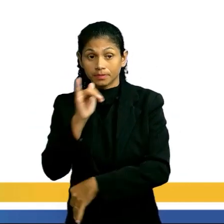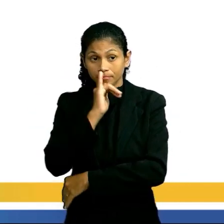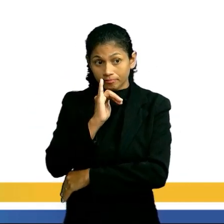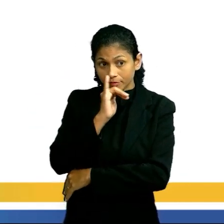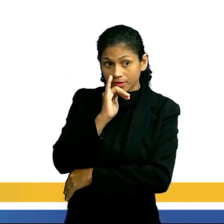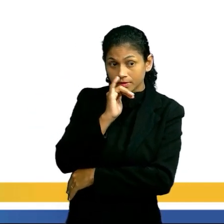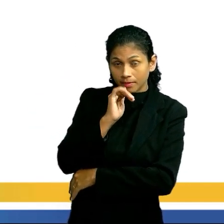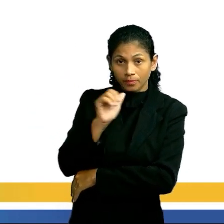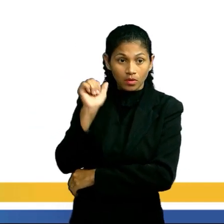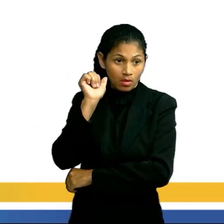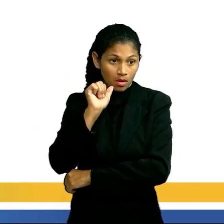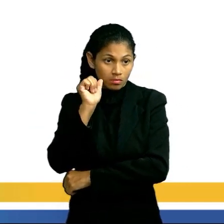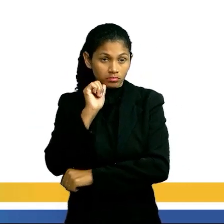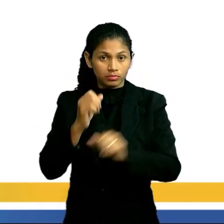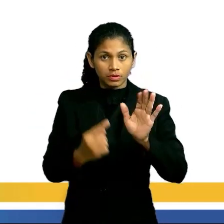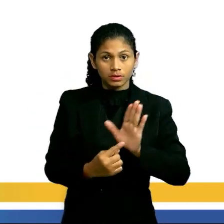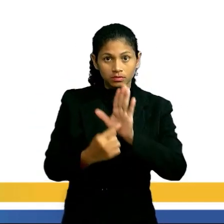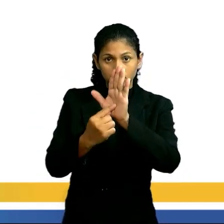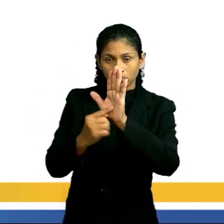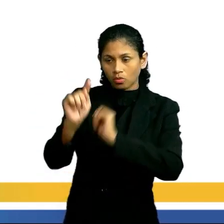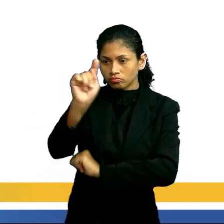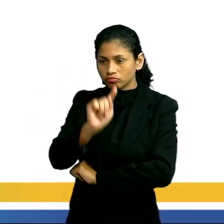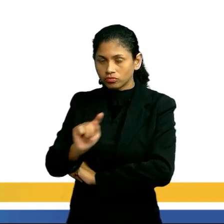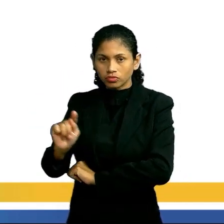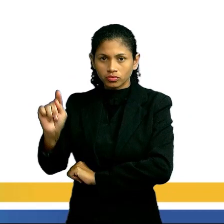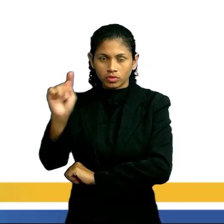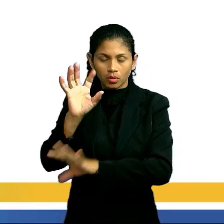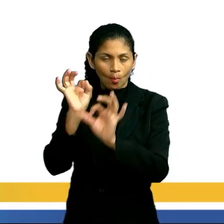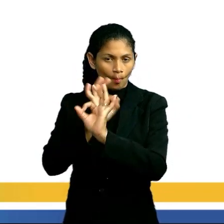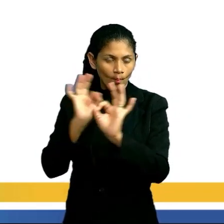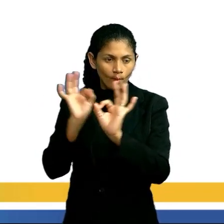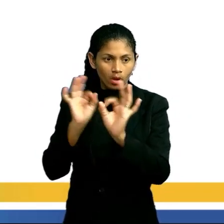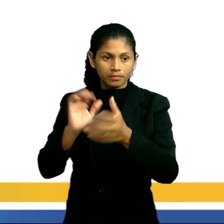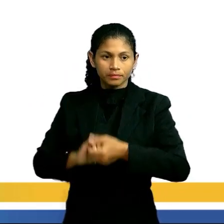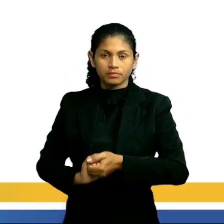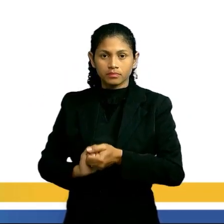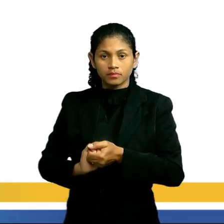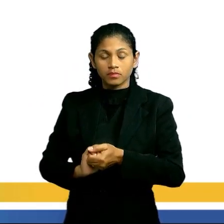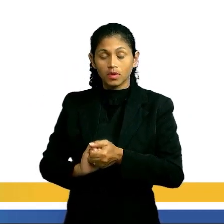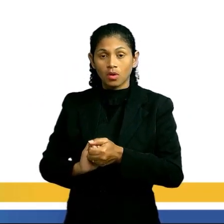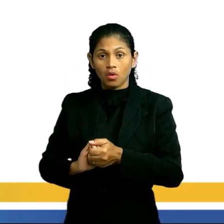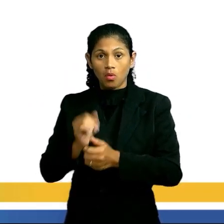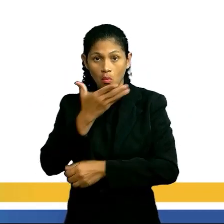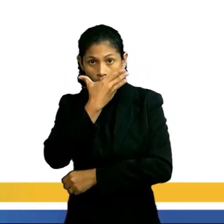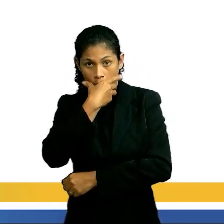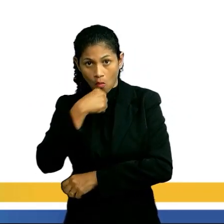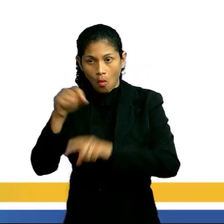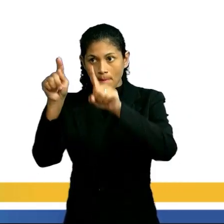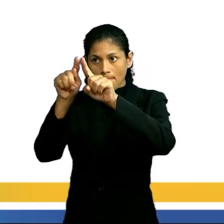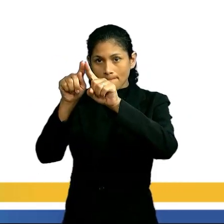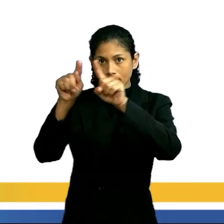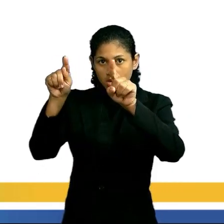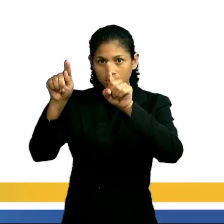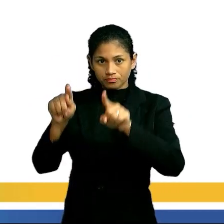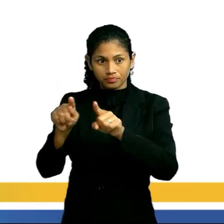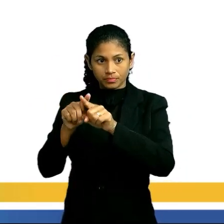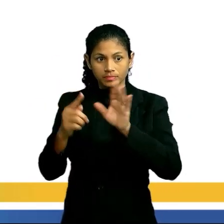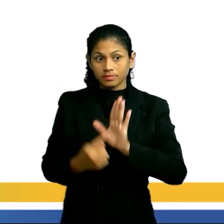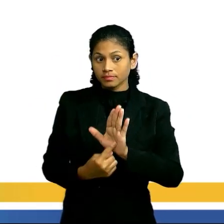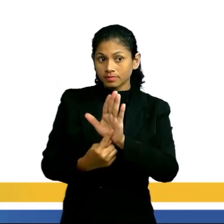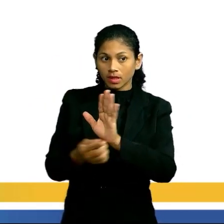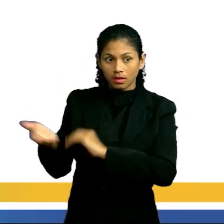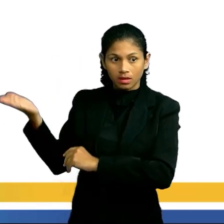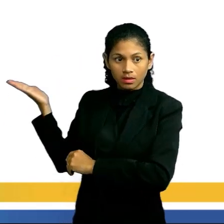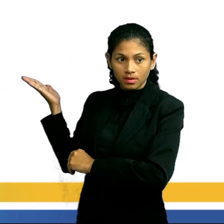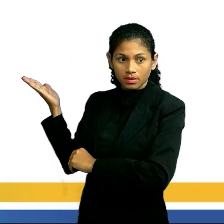mulher, vai ser representada por um círculo. Se for um homem, vai ser representado por um quadrado. Se